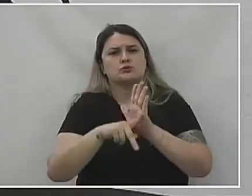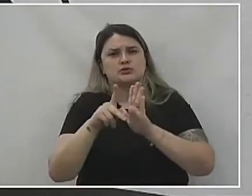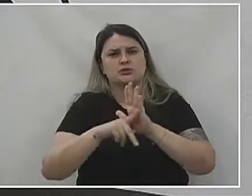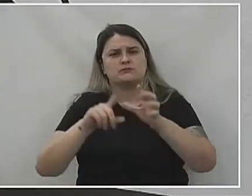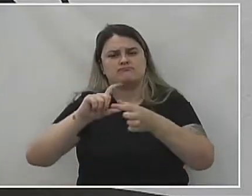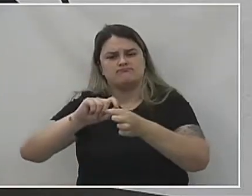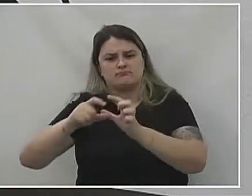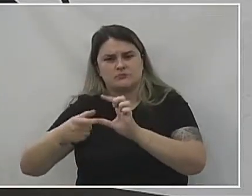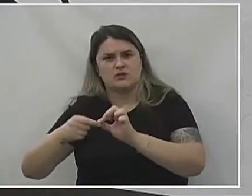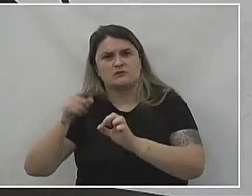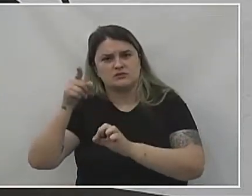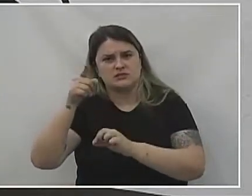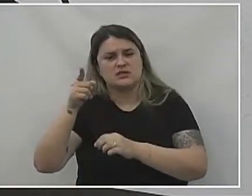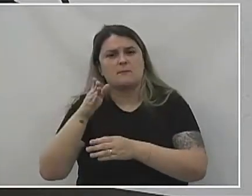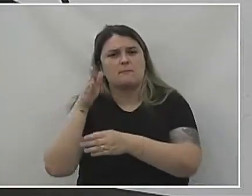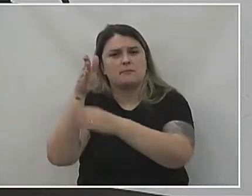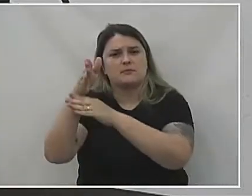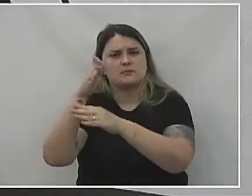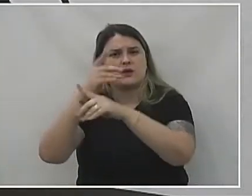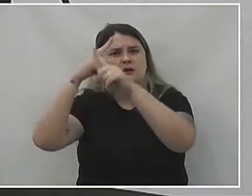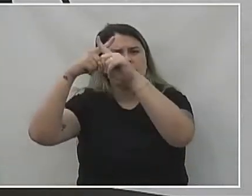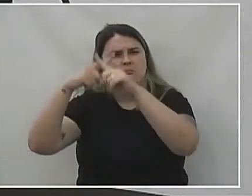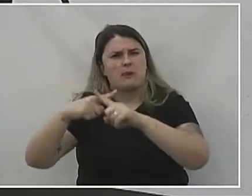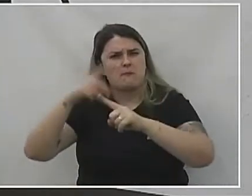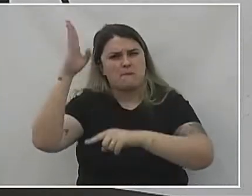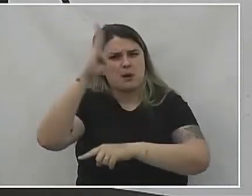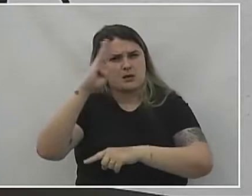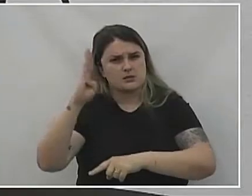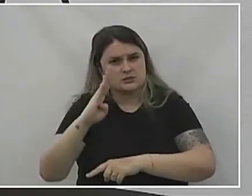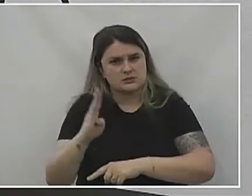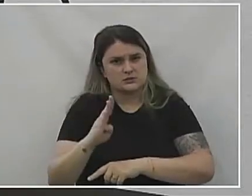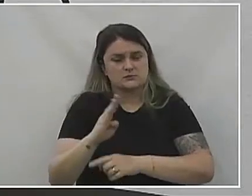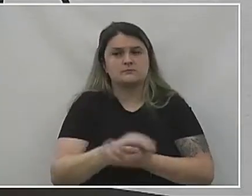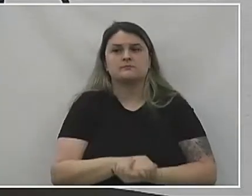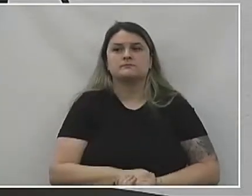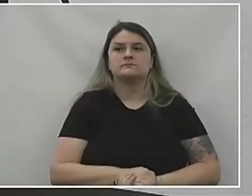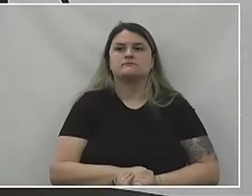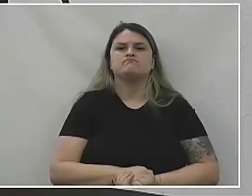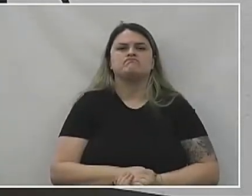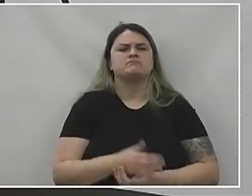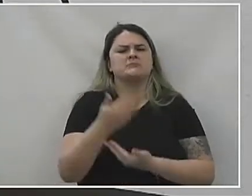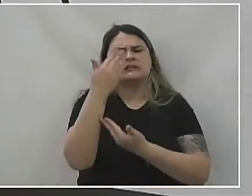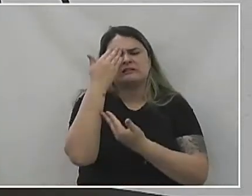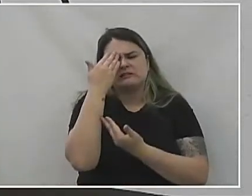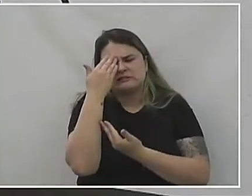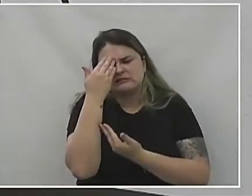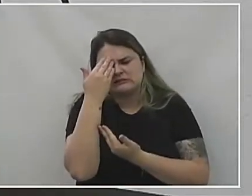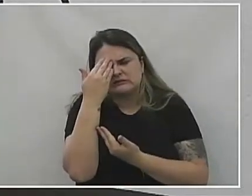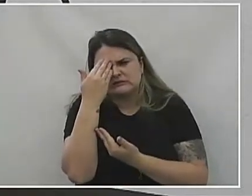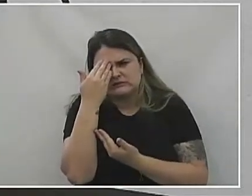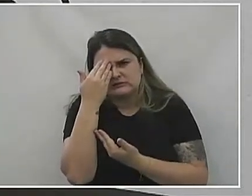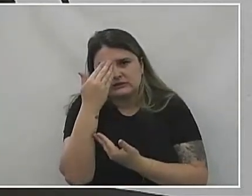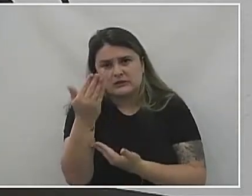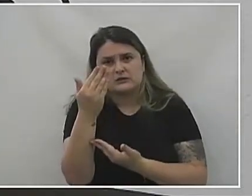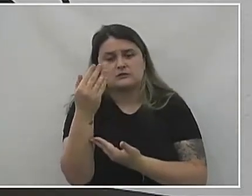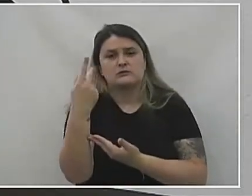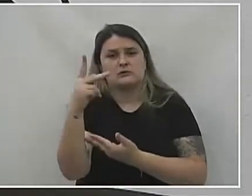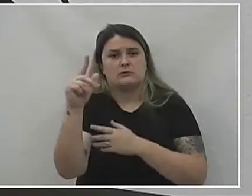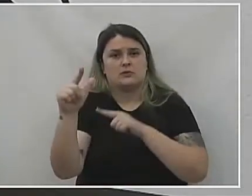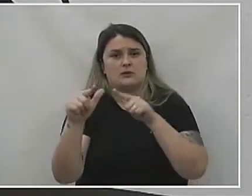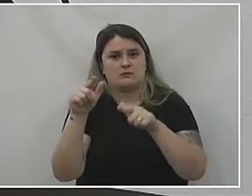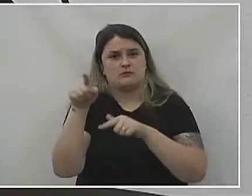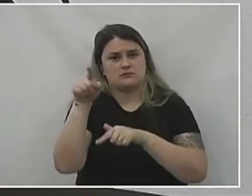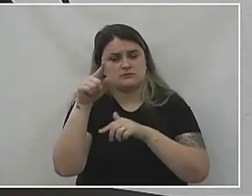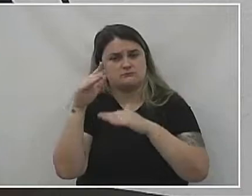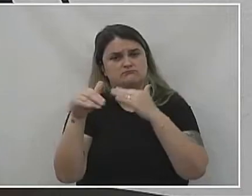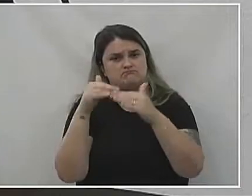participar do campeonato brasileiro dizendo venda da da gratidão que que a gente tem para o trabalho que